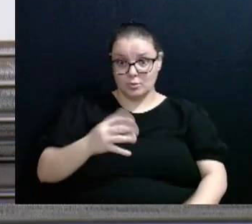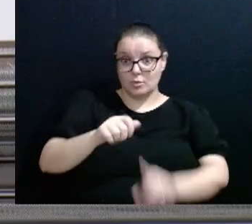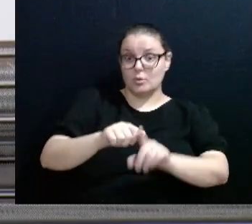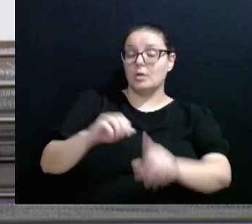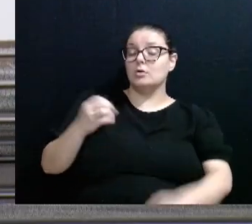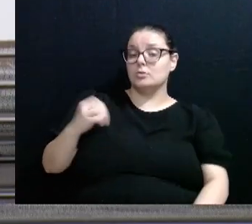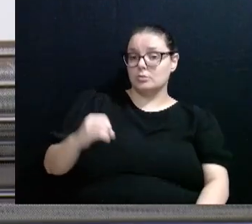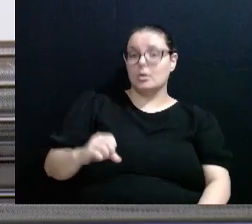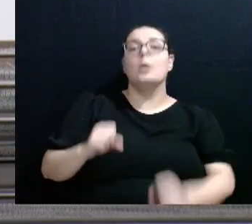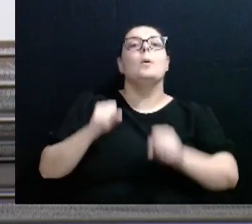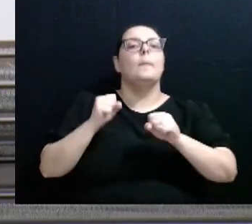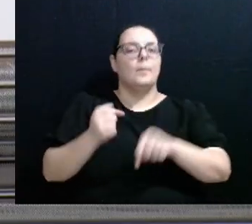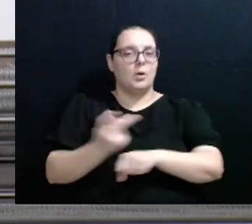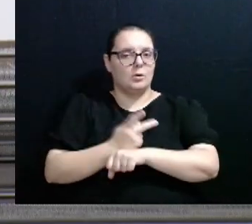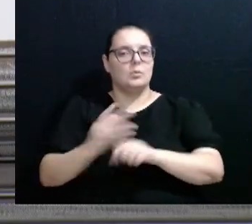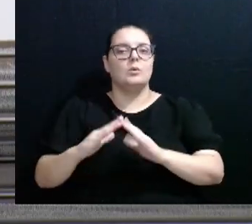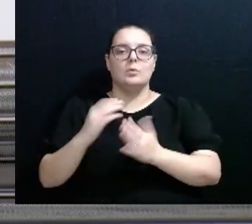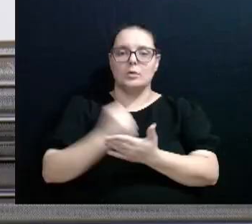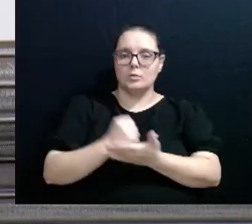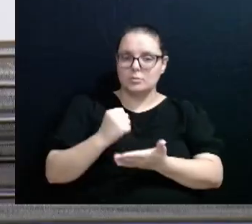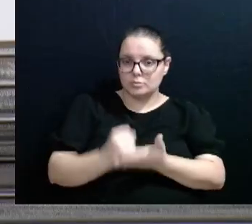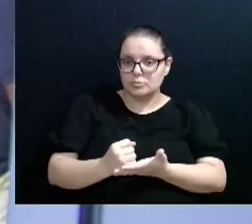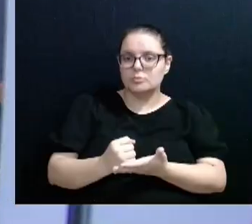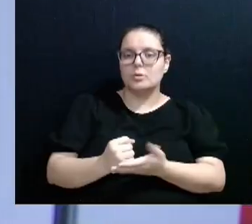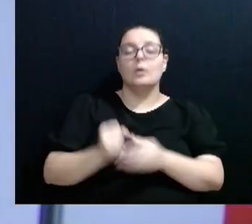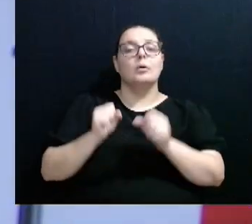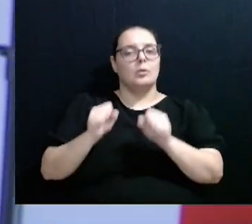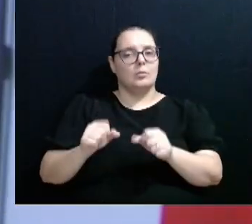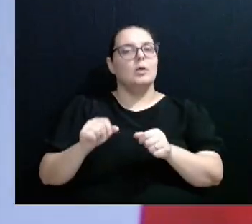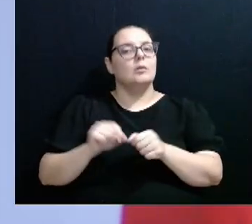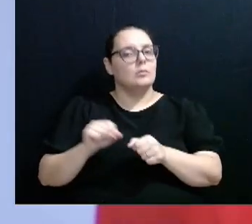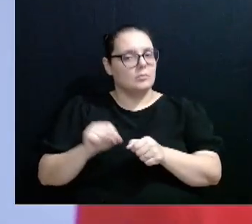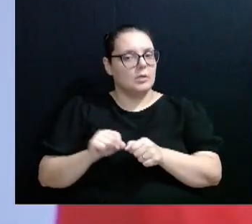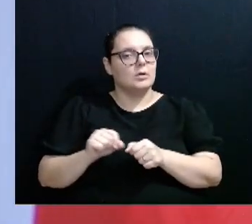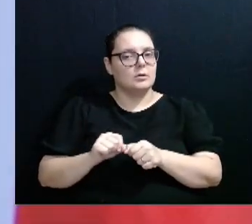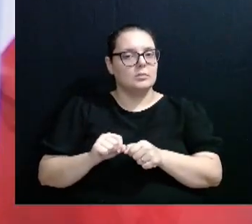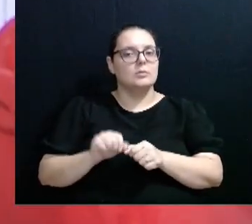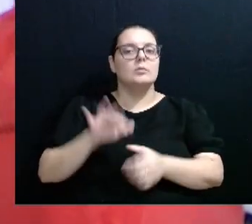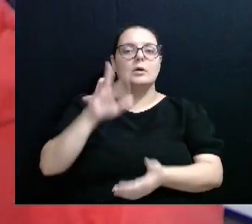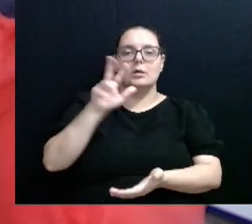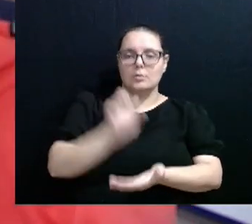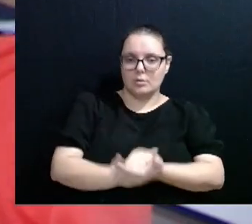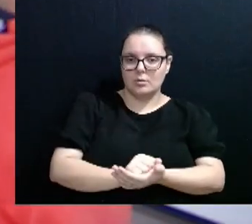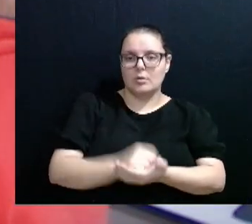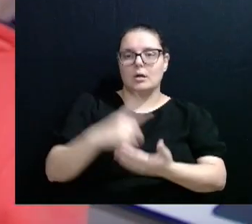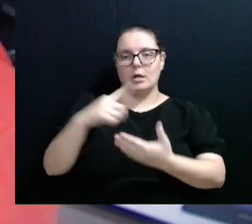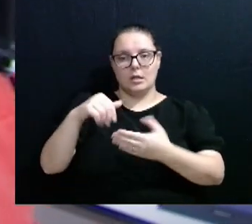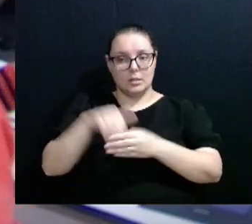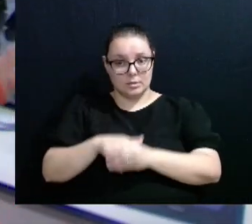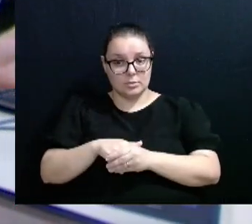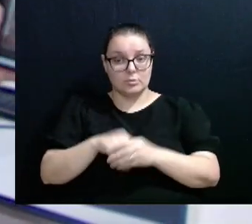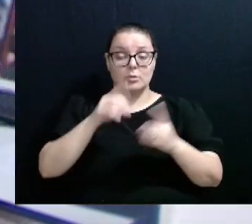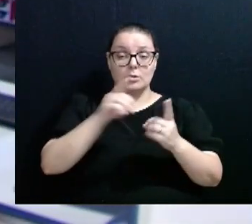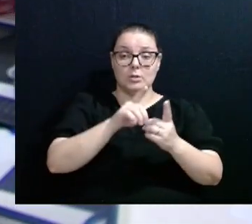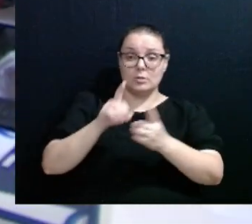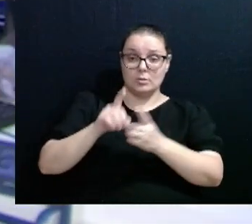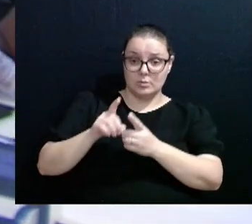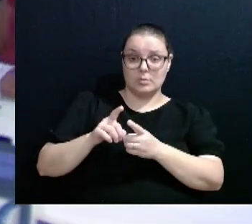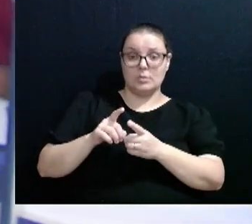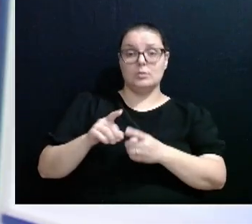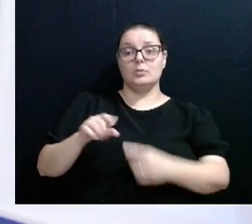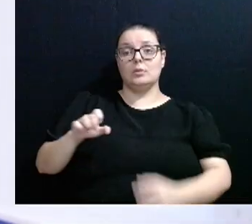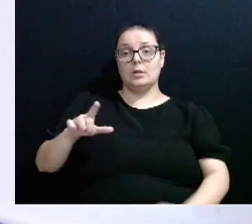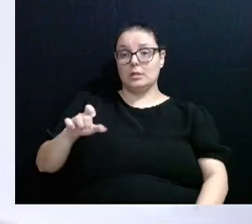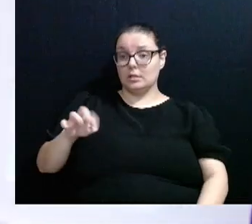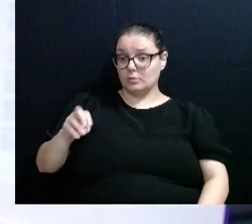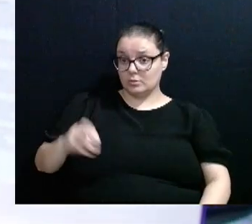podem procurar o cartório eleitoral para poder fazer a inscrição eleitoral. O atendimento desses eleitores tem que ser